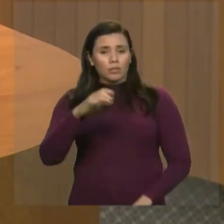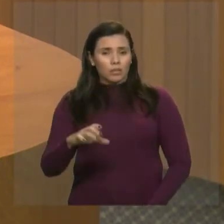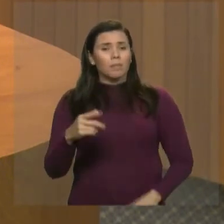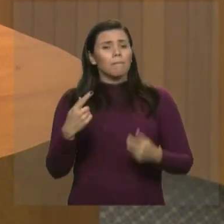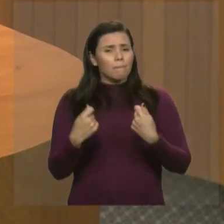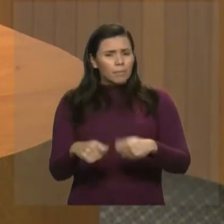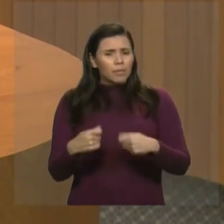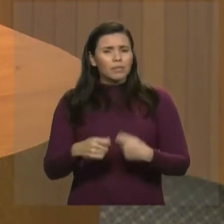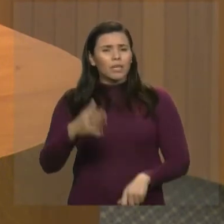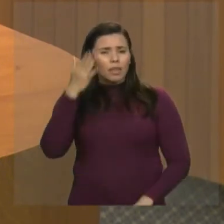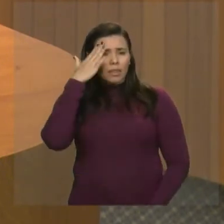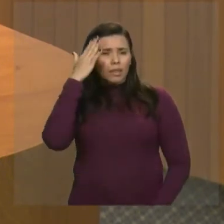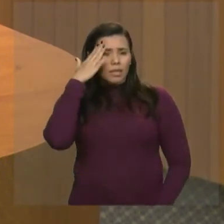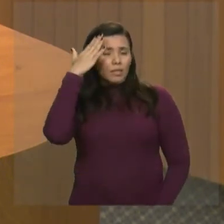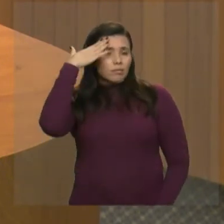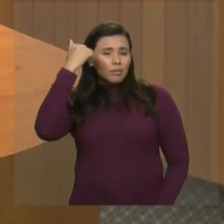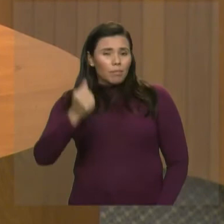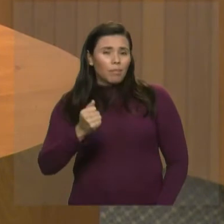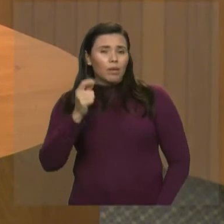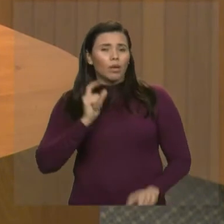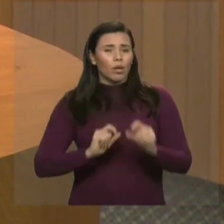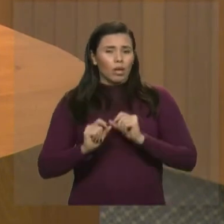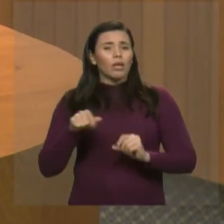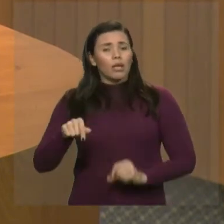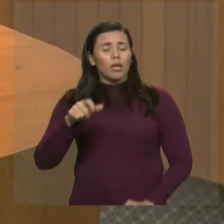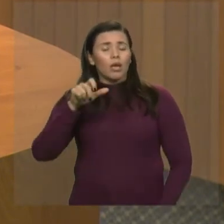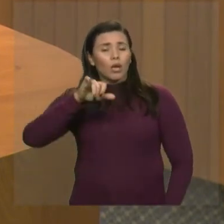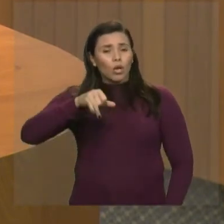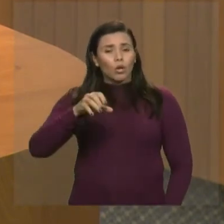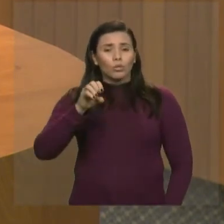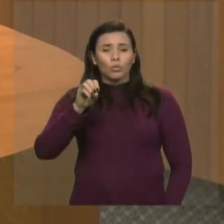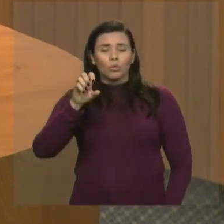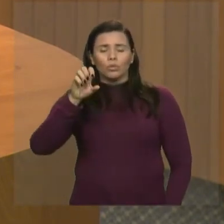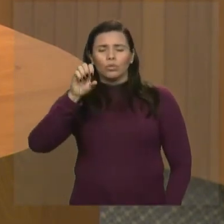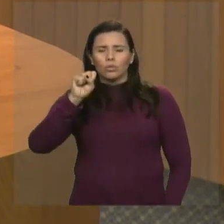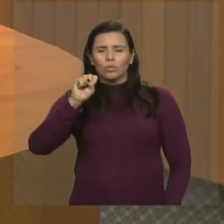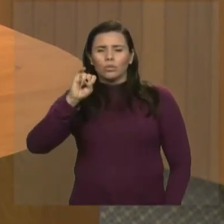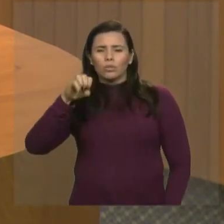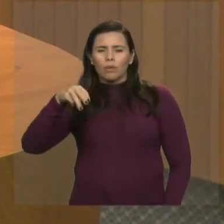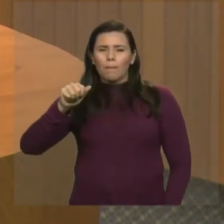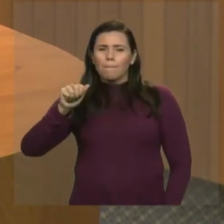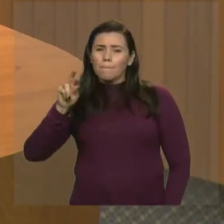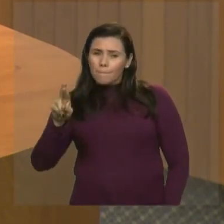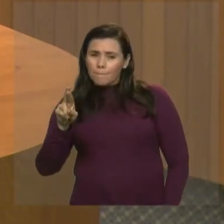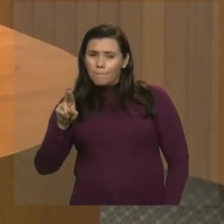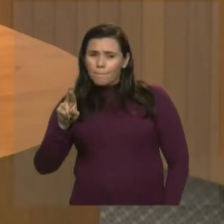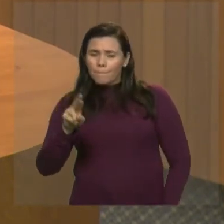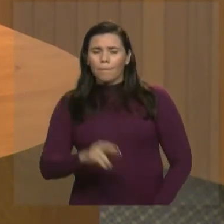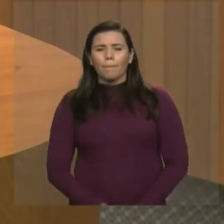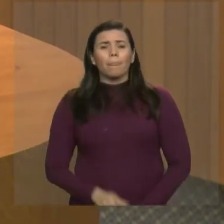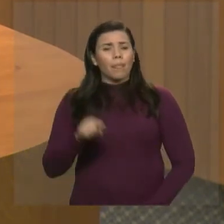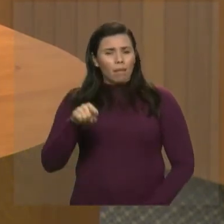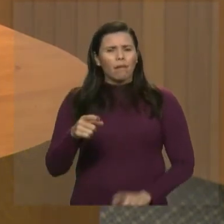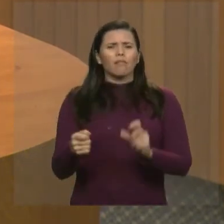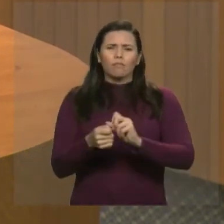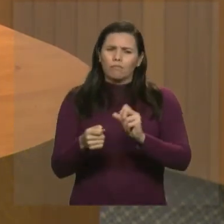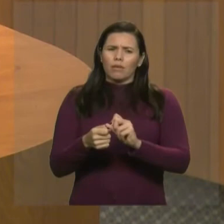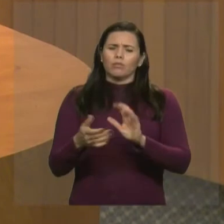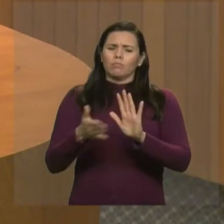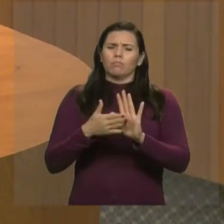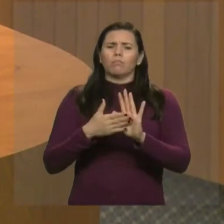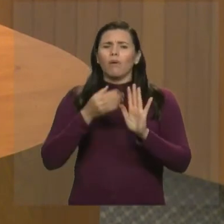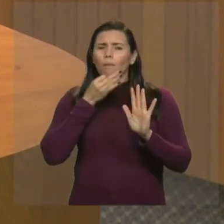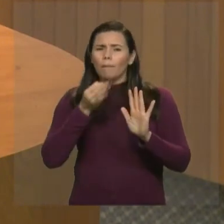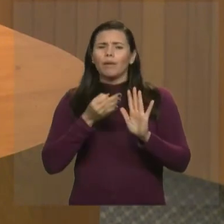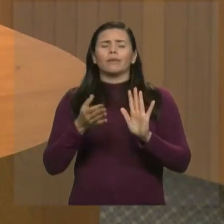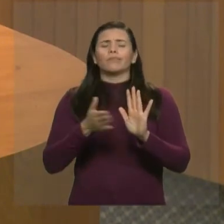aqui, de vez em quando, aparecem algumas pessoas que esquecem a ética, esquecem